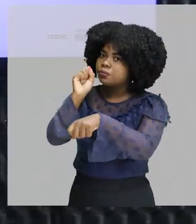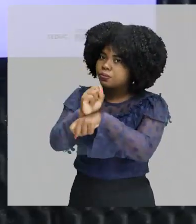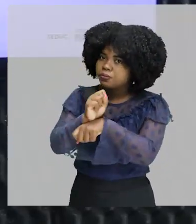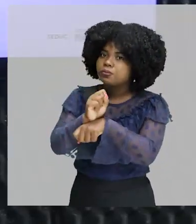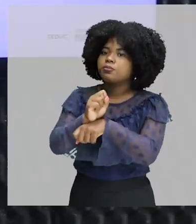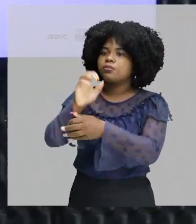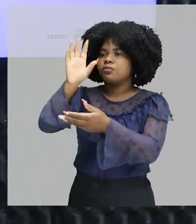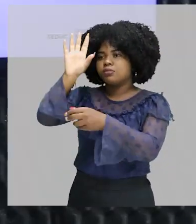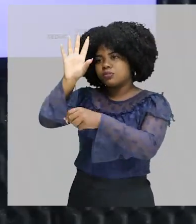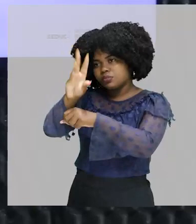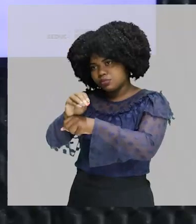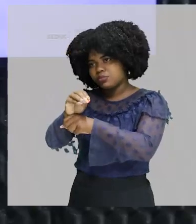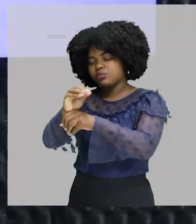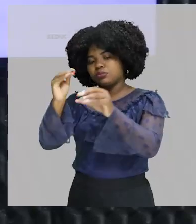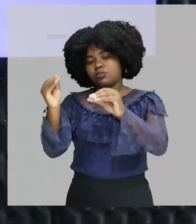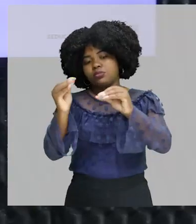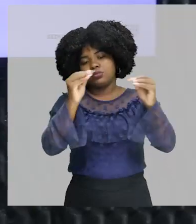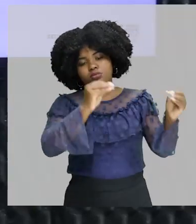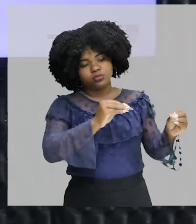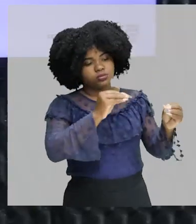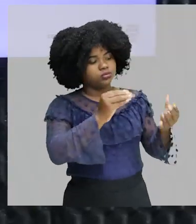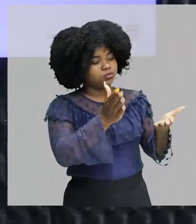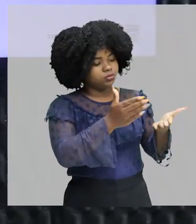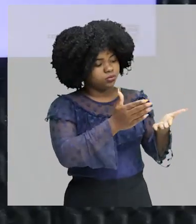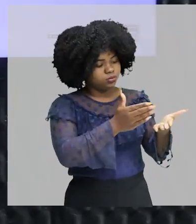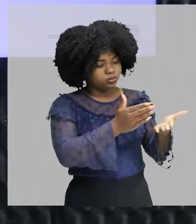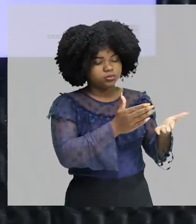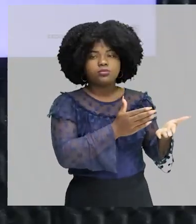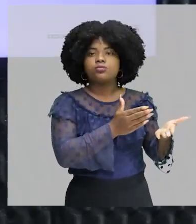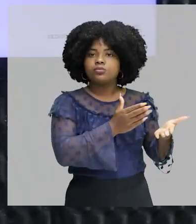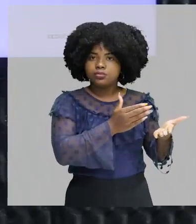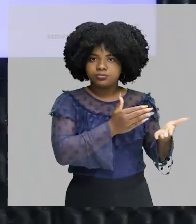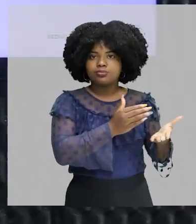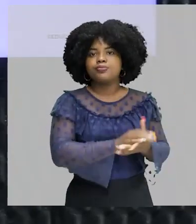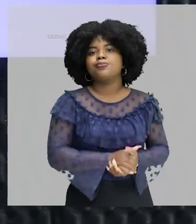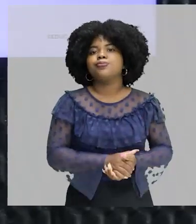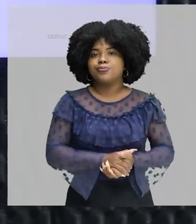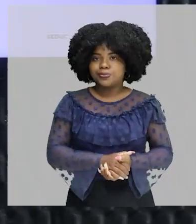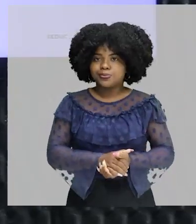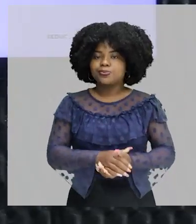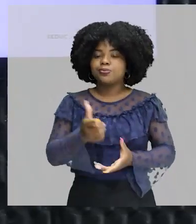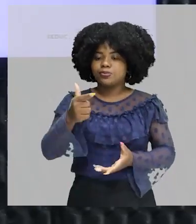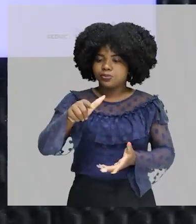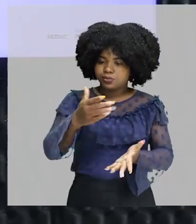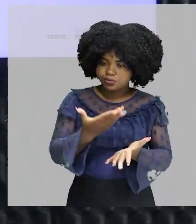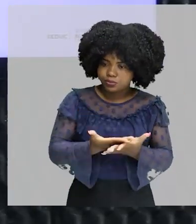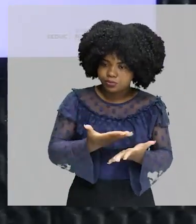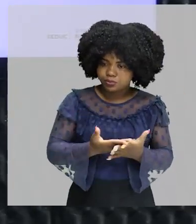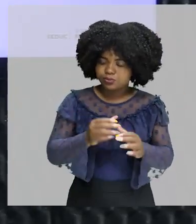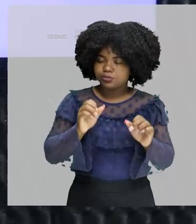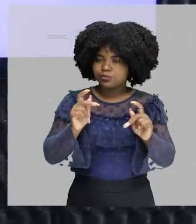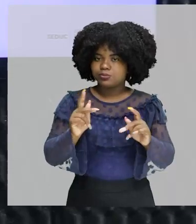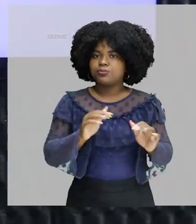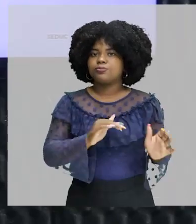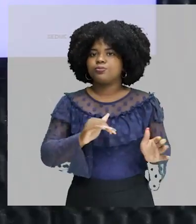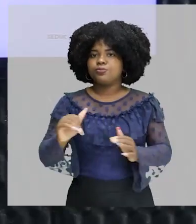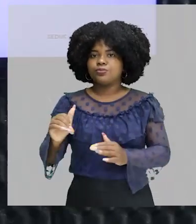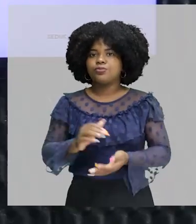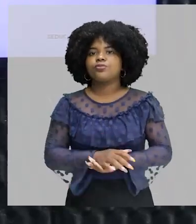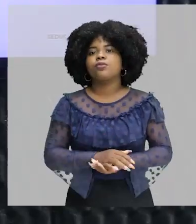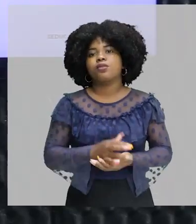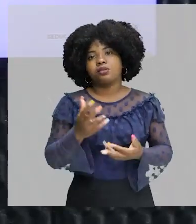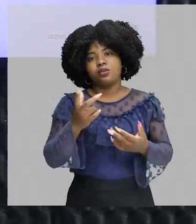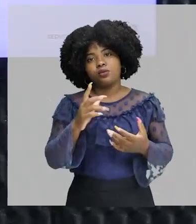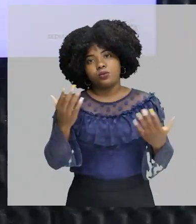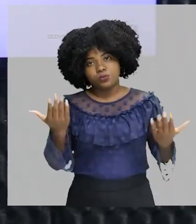atenção, printa a tela, passa essas informações para o seu caderno e você vai continuar com seus estudos. Show? Estamos em uma